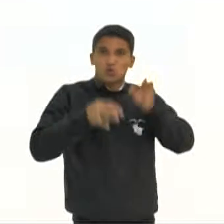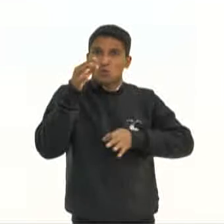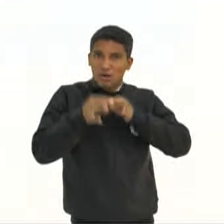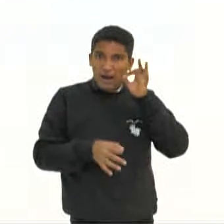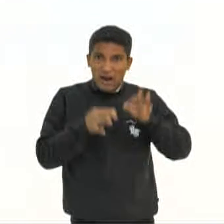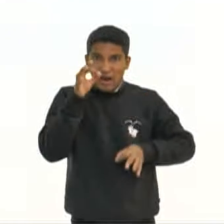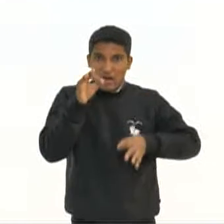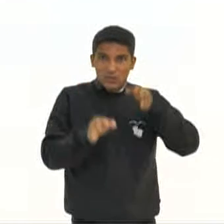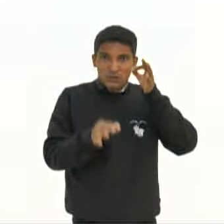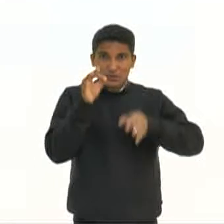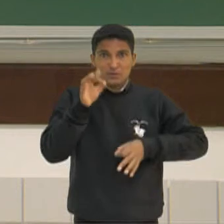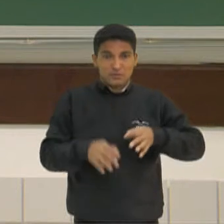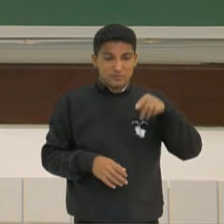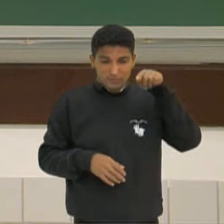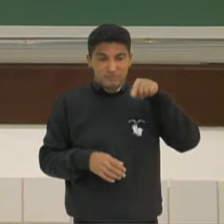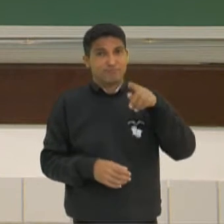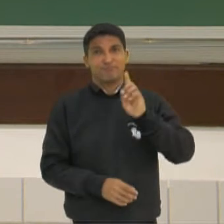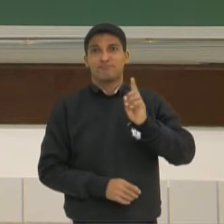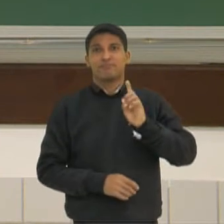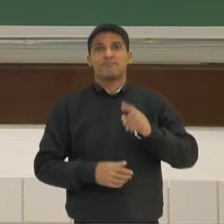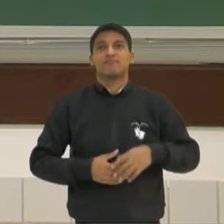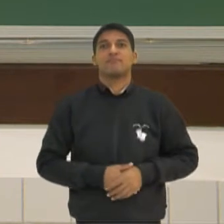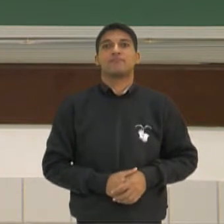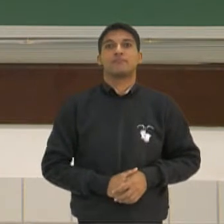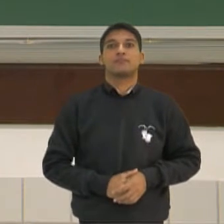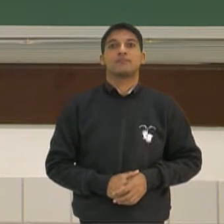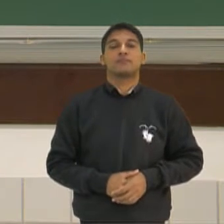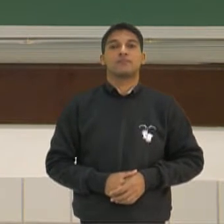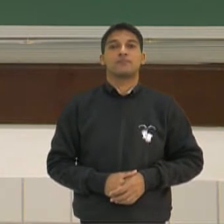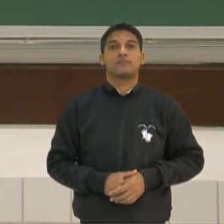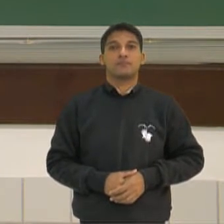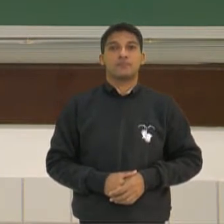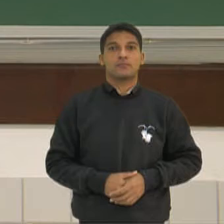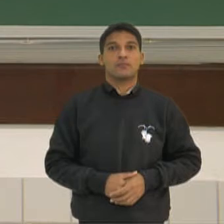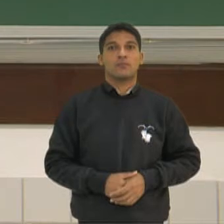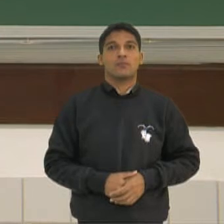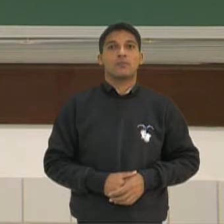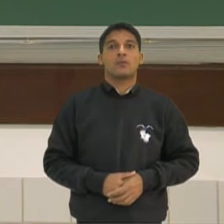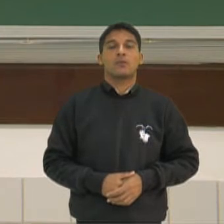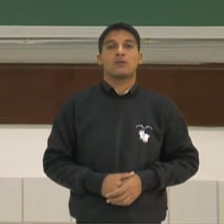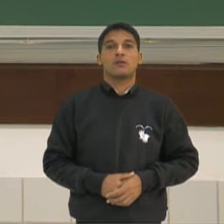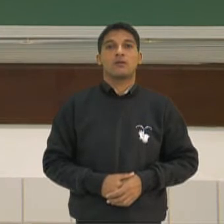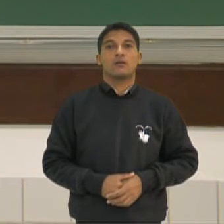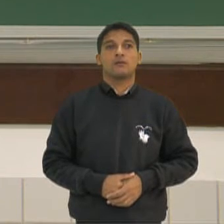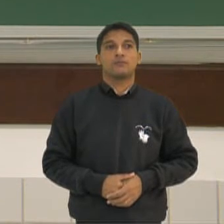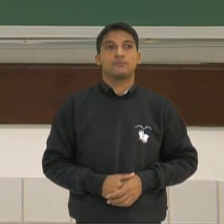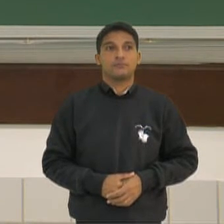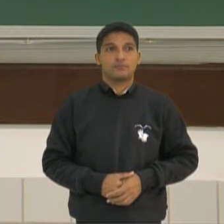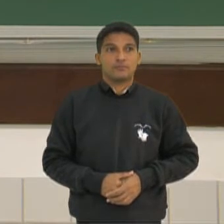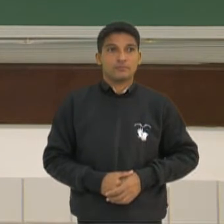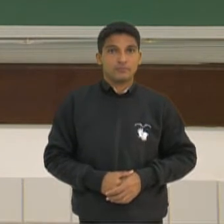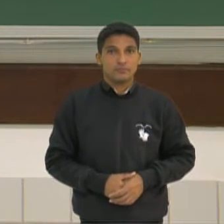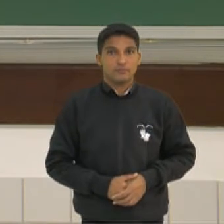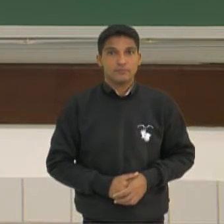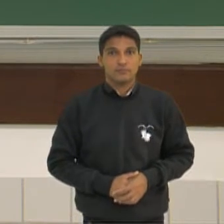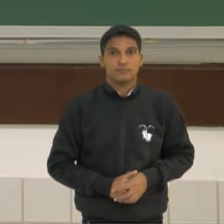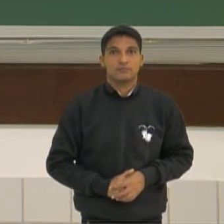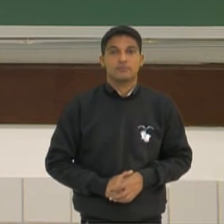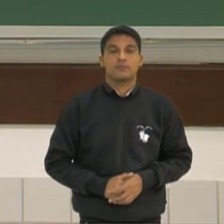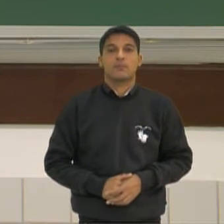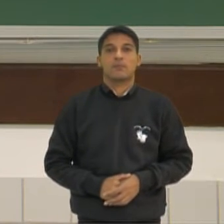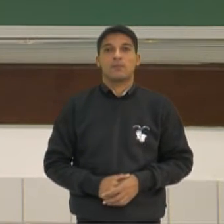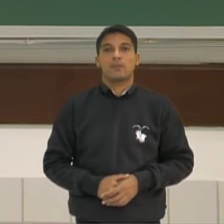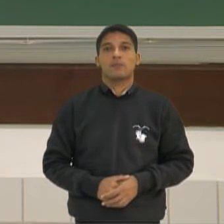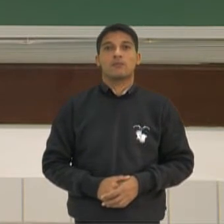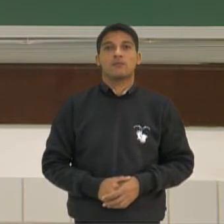que esses grupos de fundamentalistas islâmicos eles fazem são para próprios outros grupos que vivem